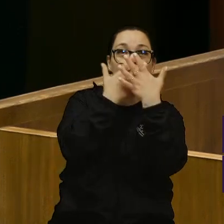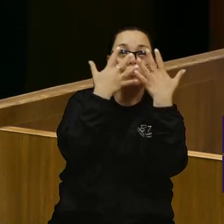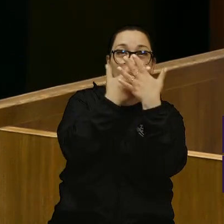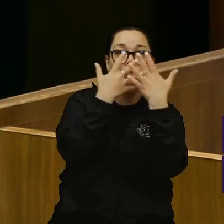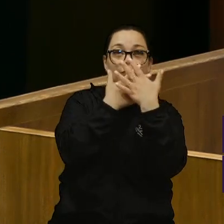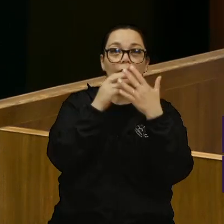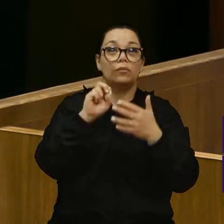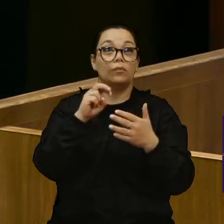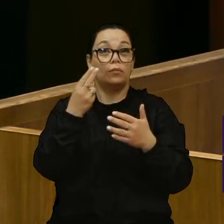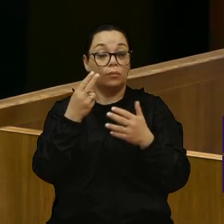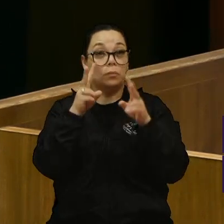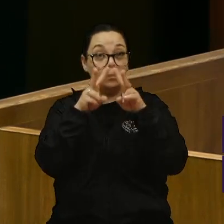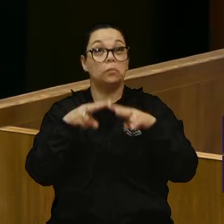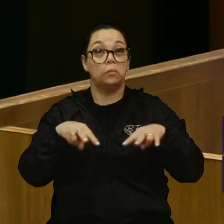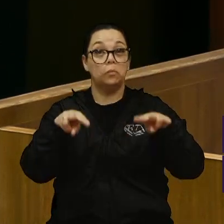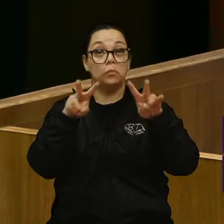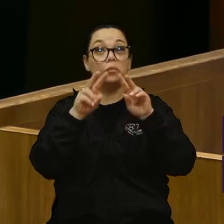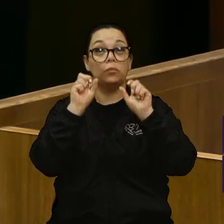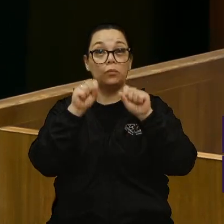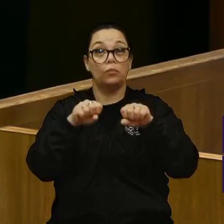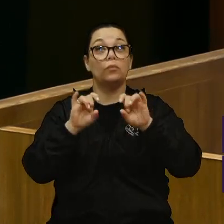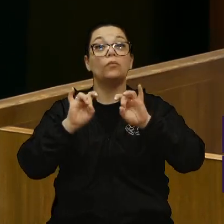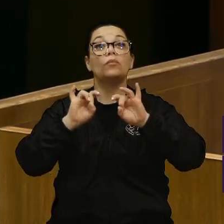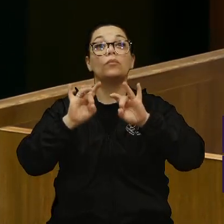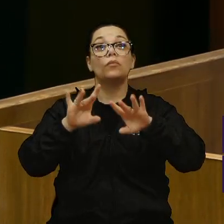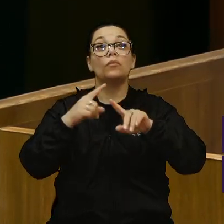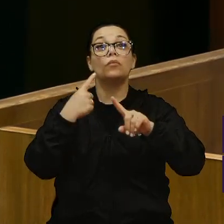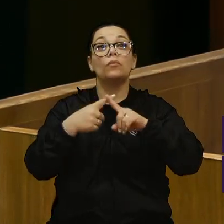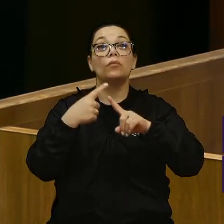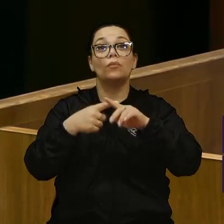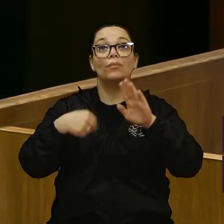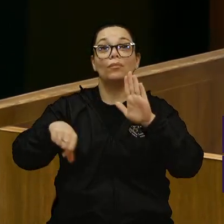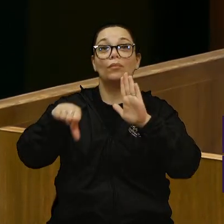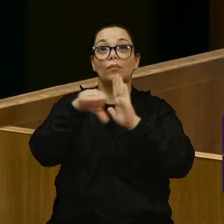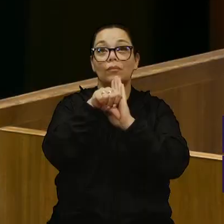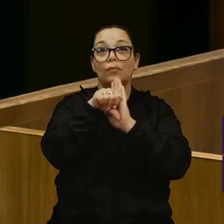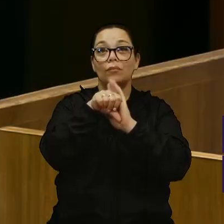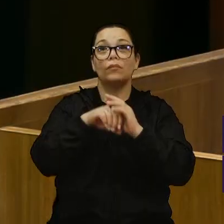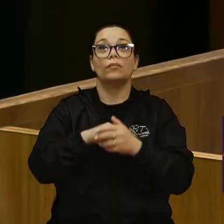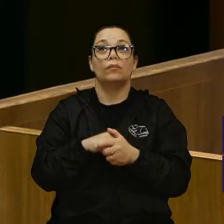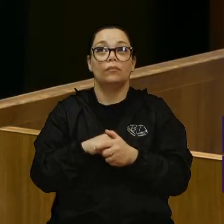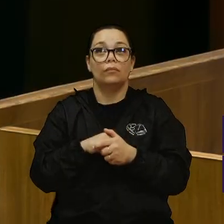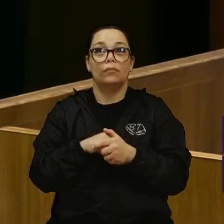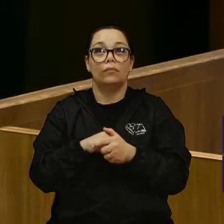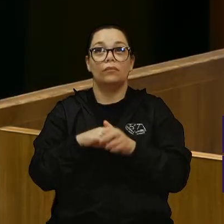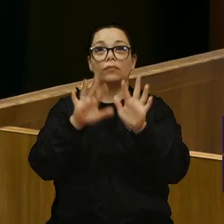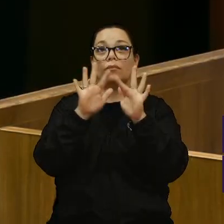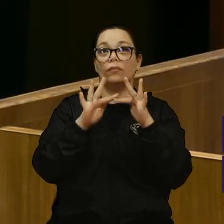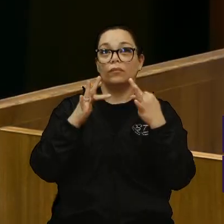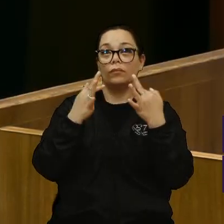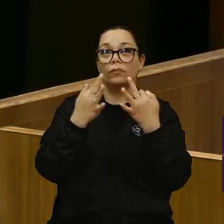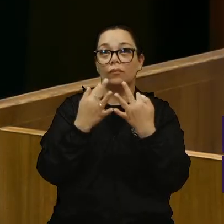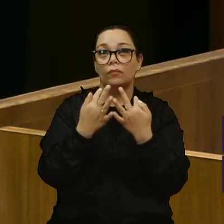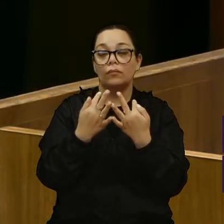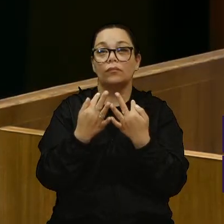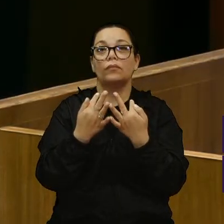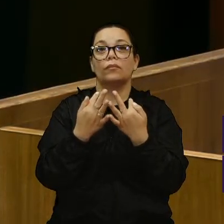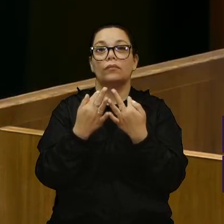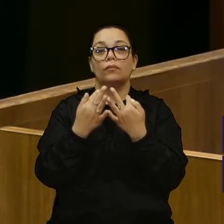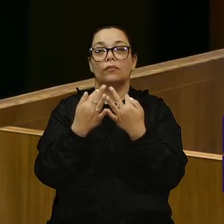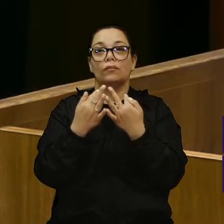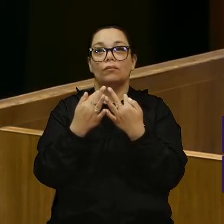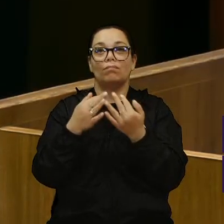invisibilizados ou visibilizados só pela criminalização deles. Famílias da agroecologia que